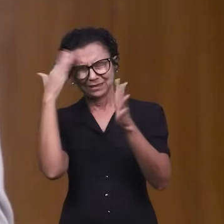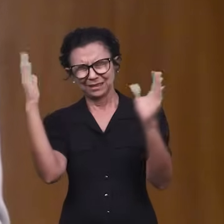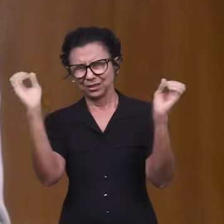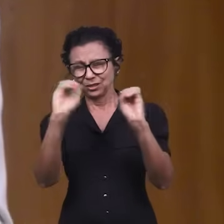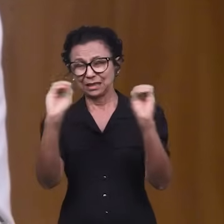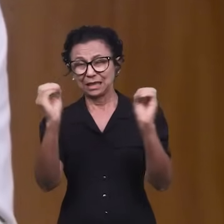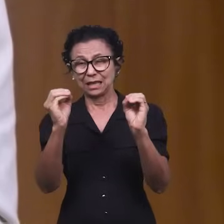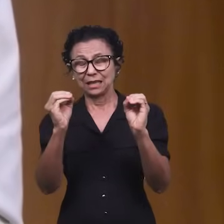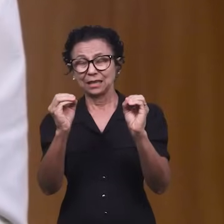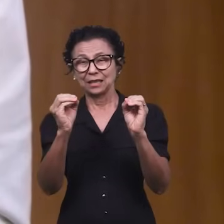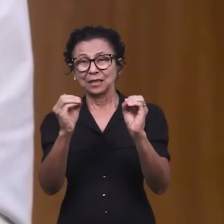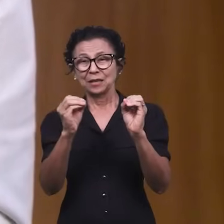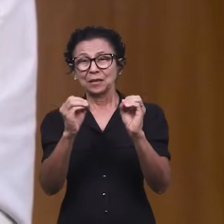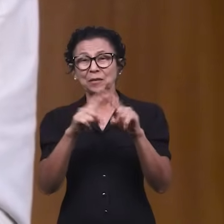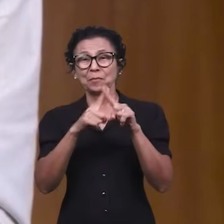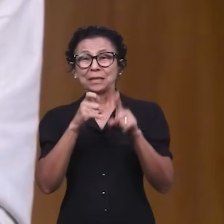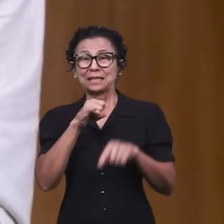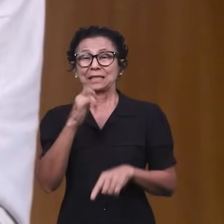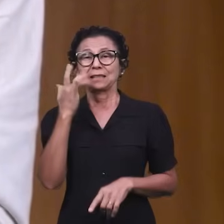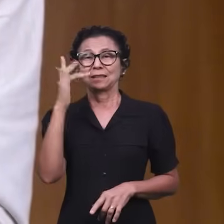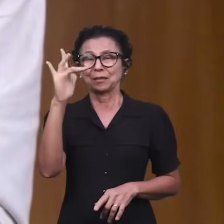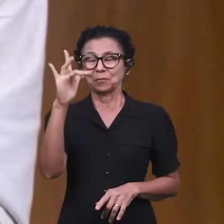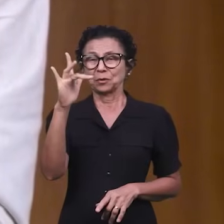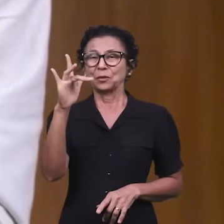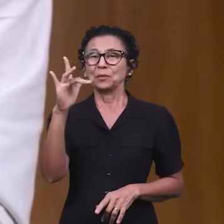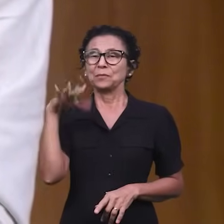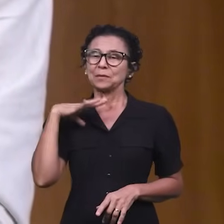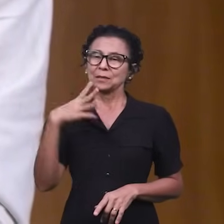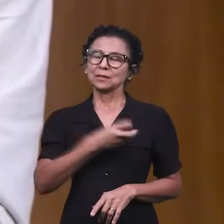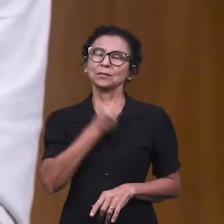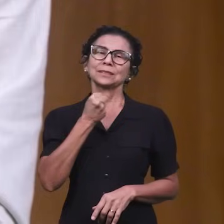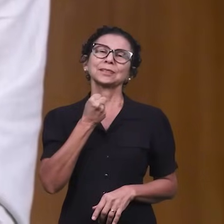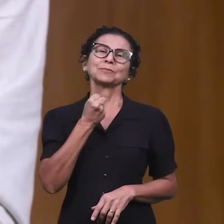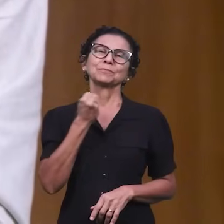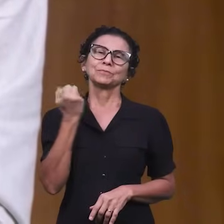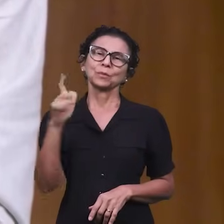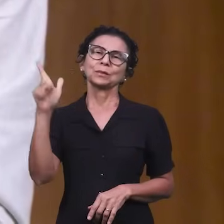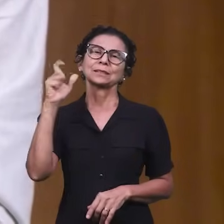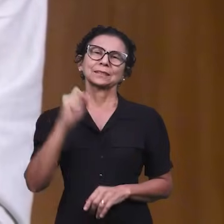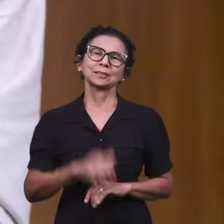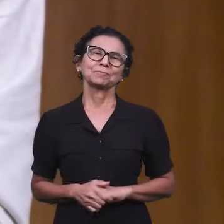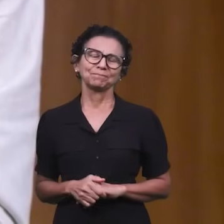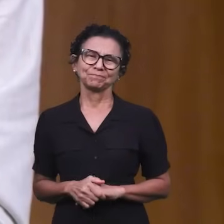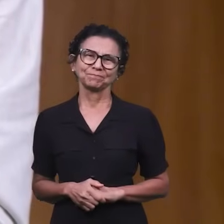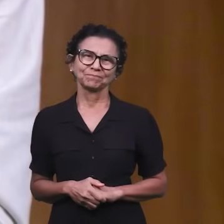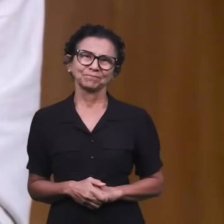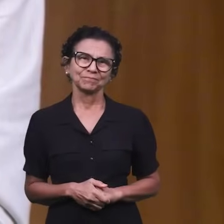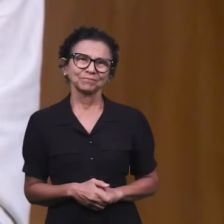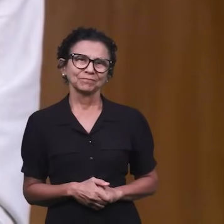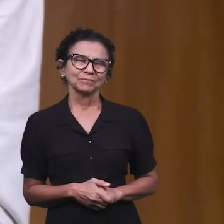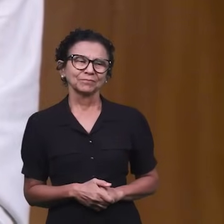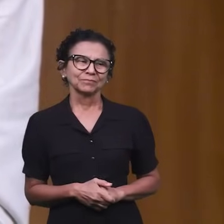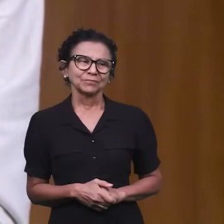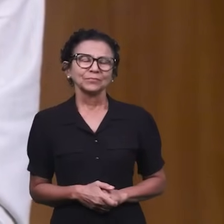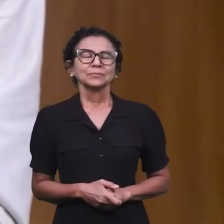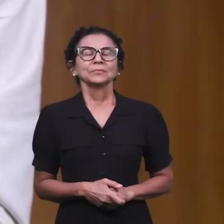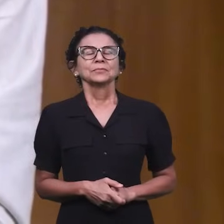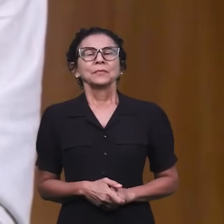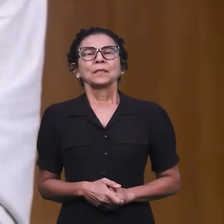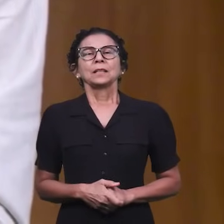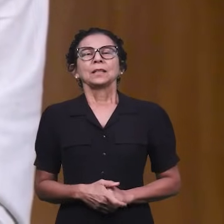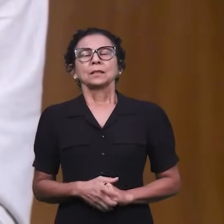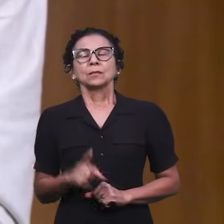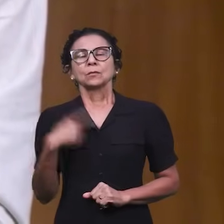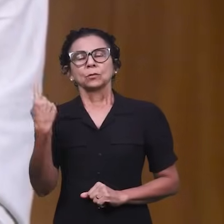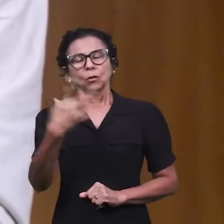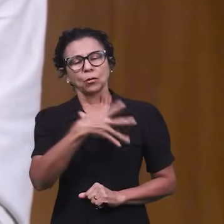Então, o temor está acima de tudo, e isso é um valor que nós temos que gerar na vida dos nossos filhos,